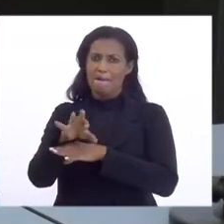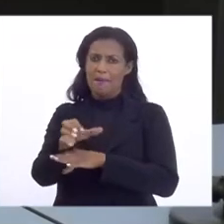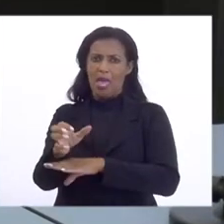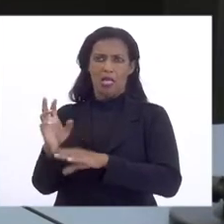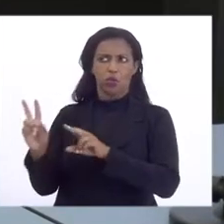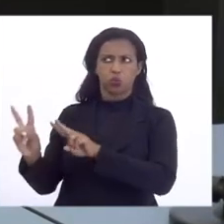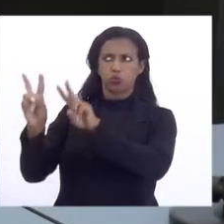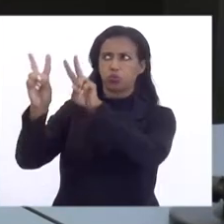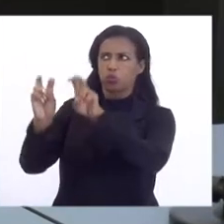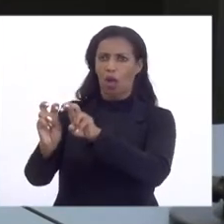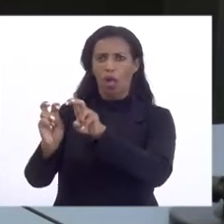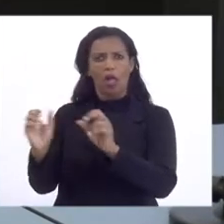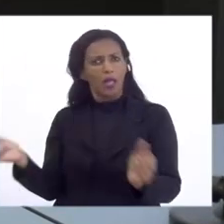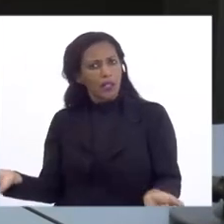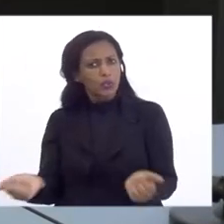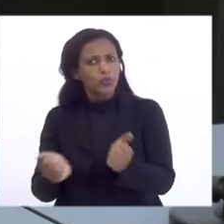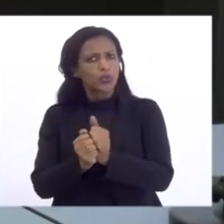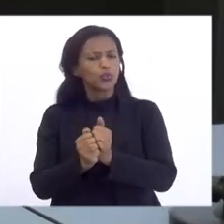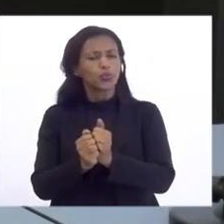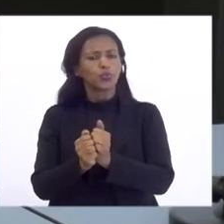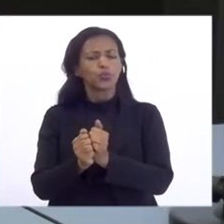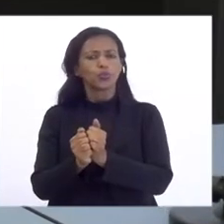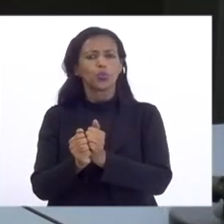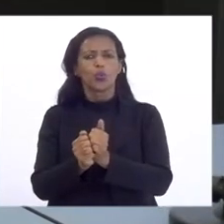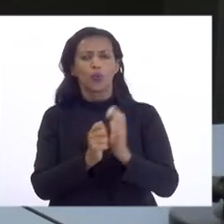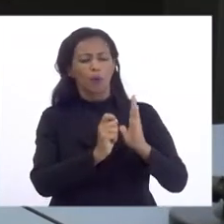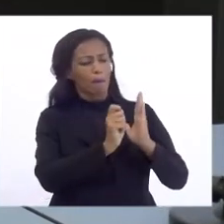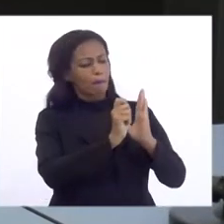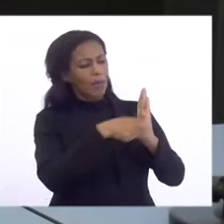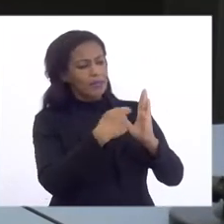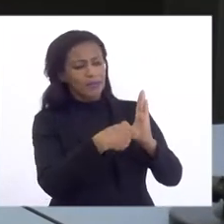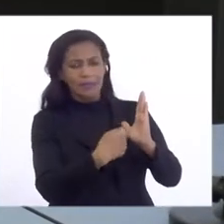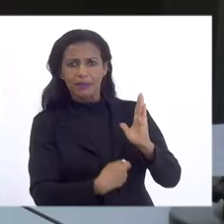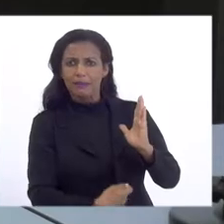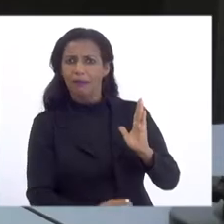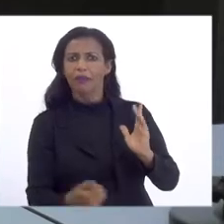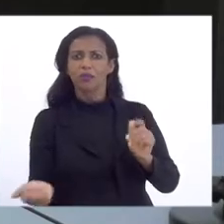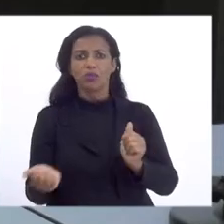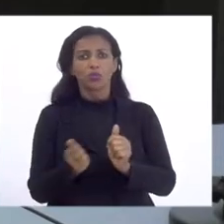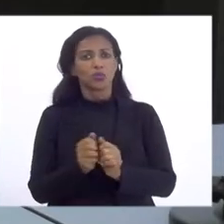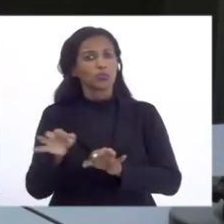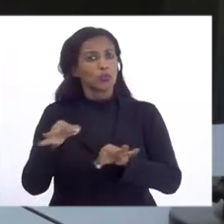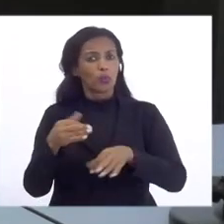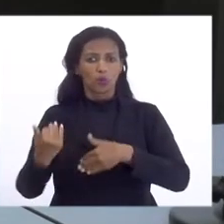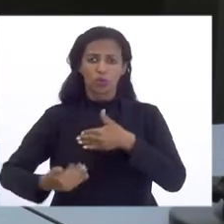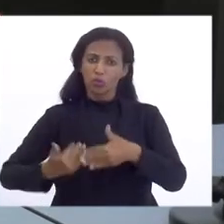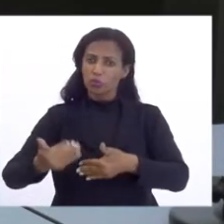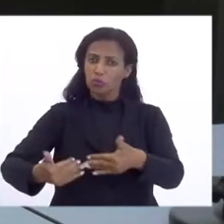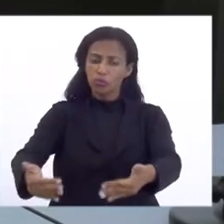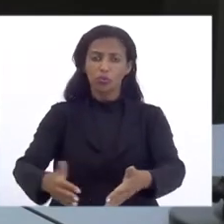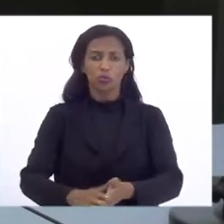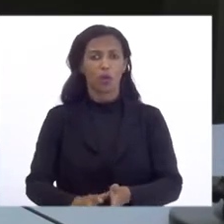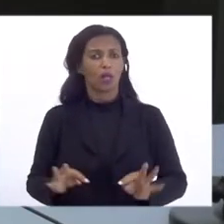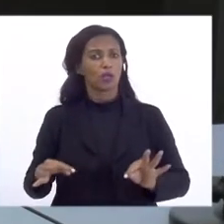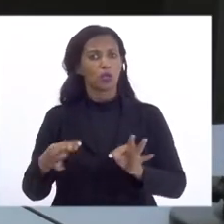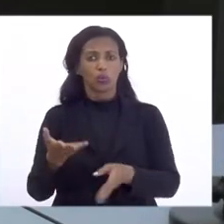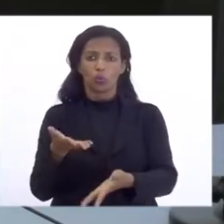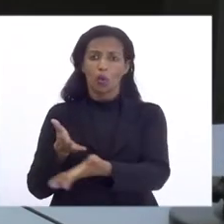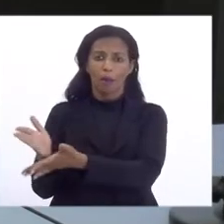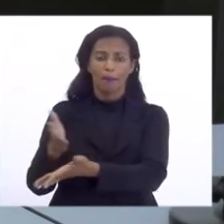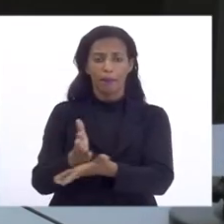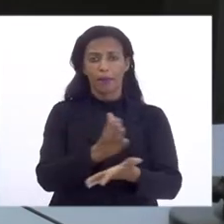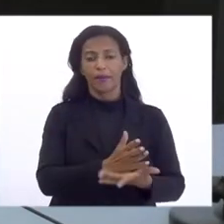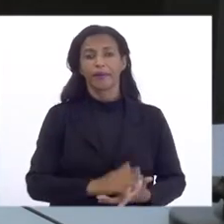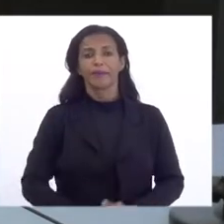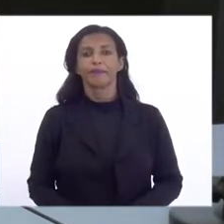matéria, é construir uma coautoria nessa lógica colocada e o projeto prosseguir, porque todo mundo quer aprovar o projeto. É